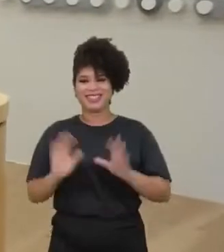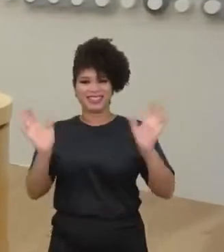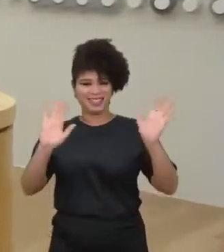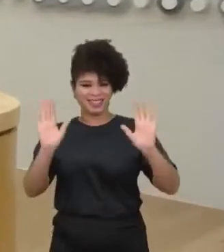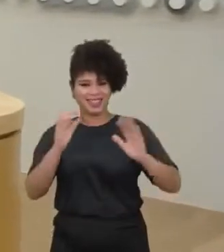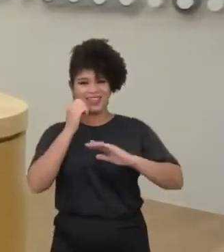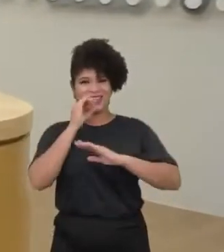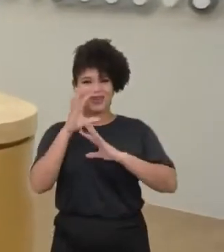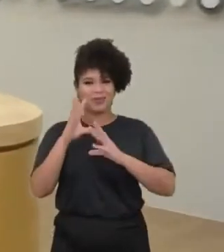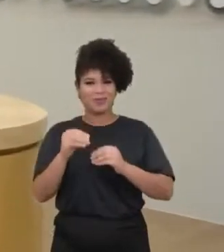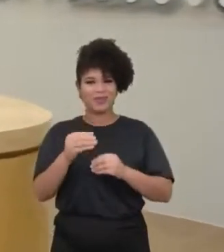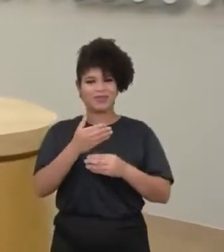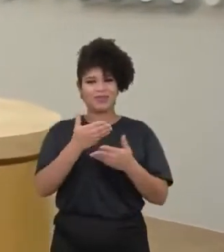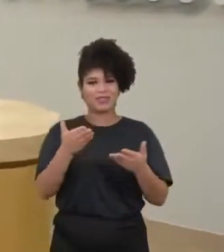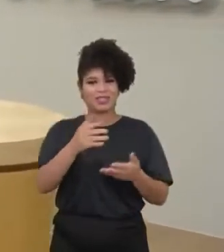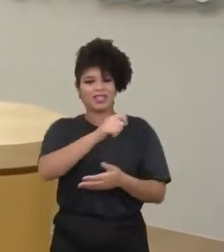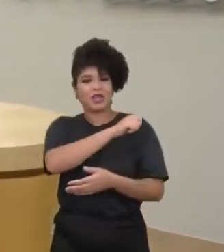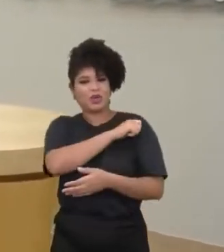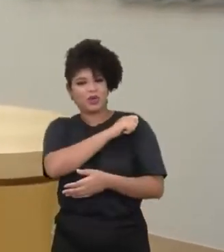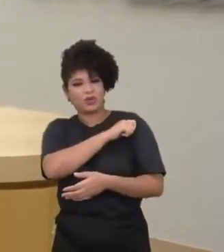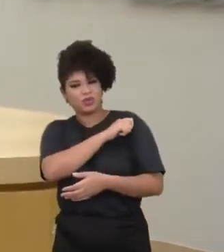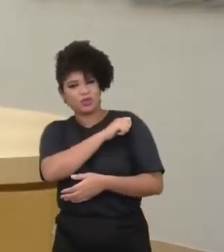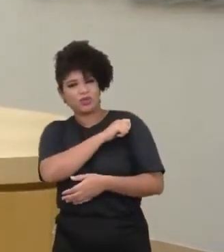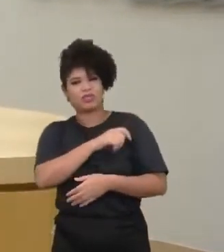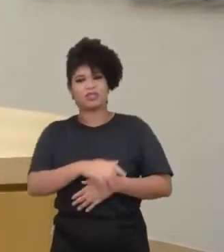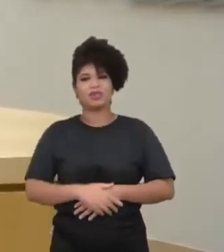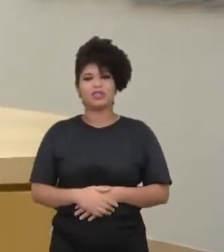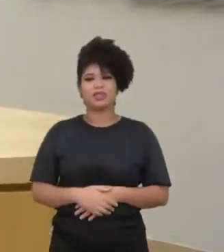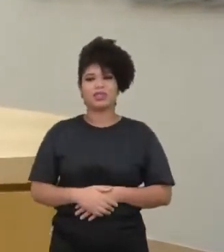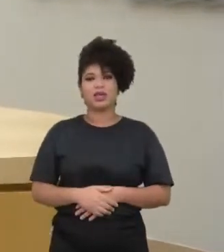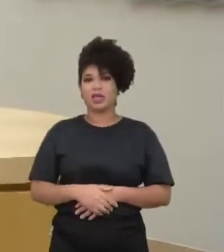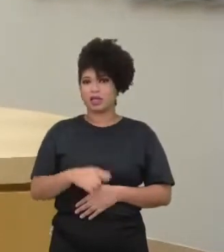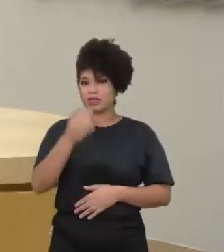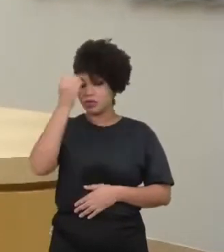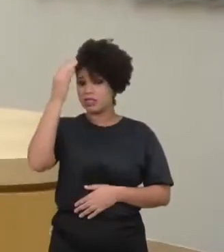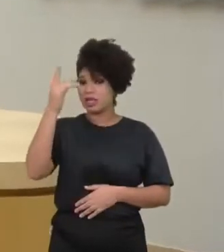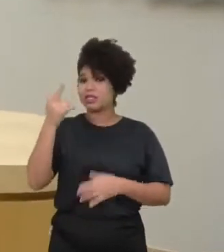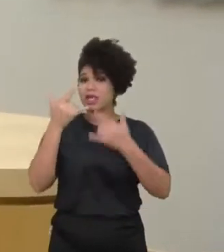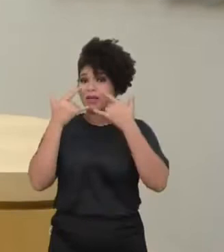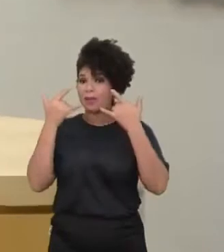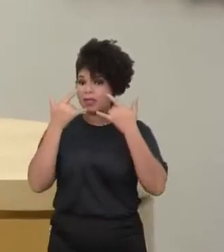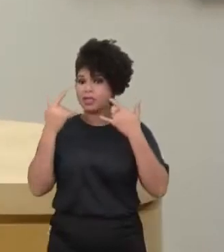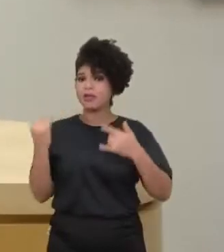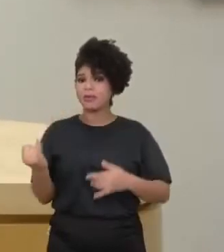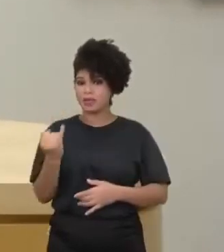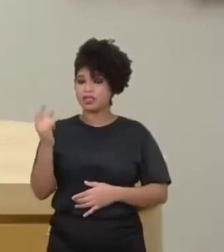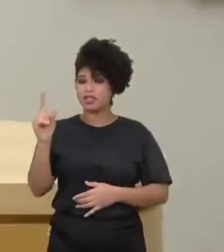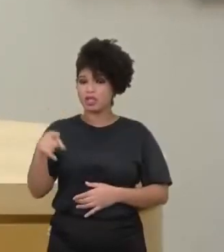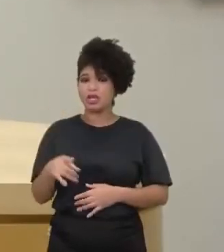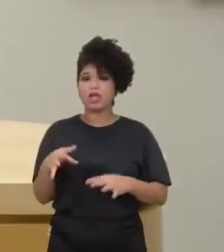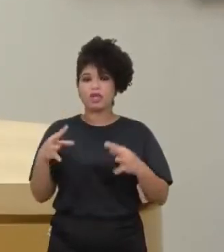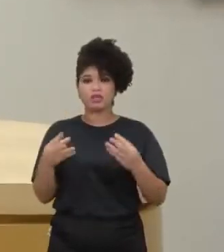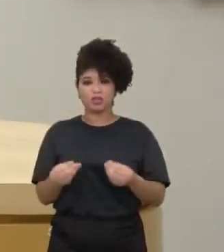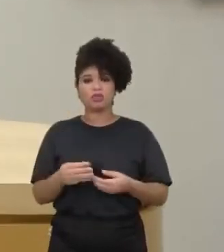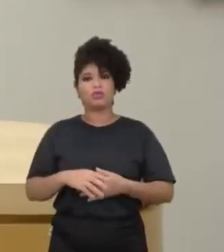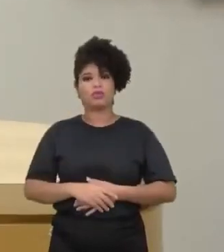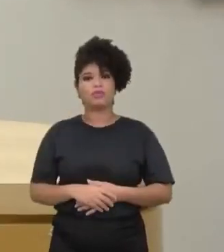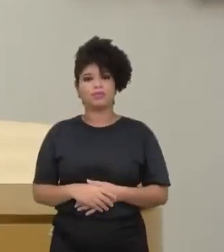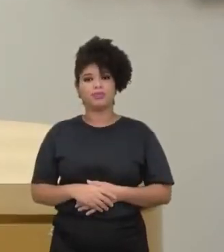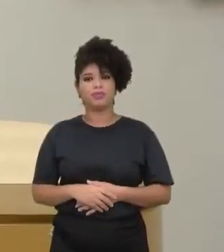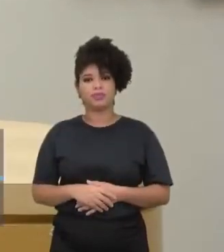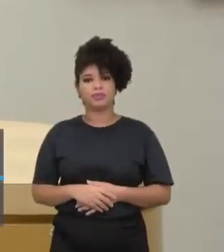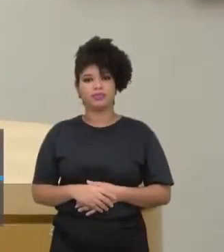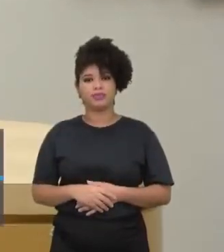Olá, boa noite, queridos alunos. Não esqueçam o uso das suas máscaras, hein? Boa noite a todos e